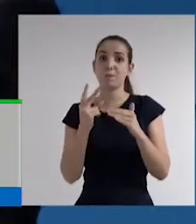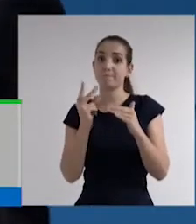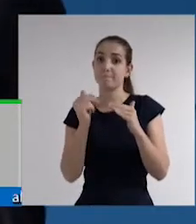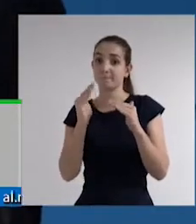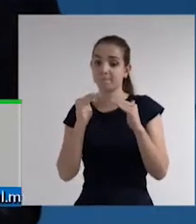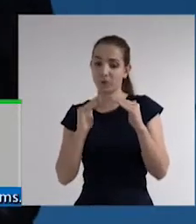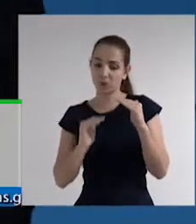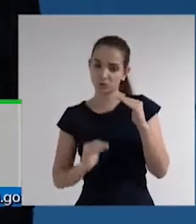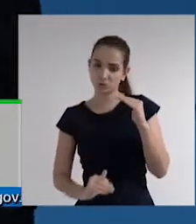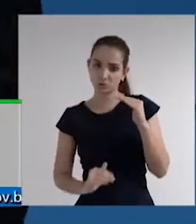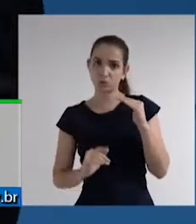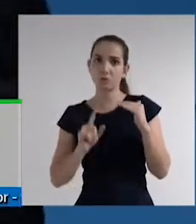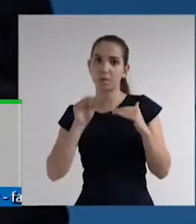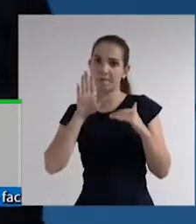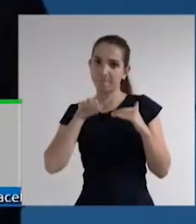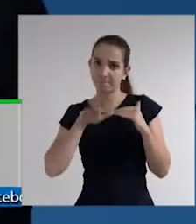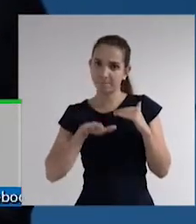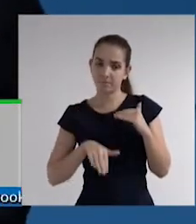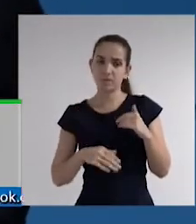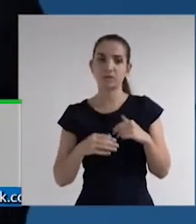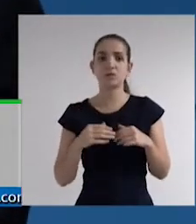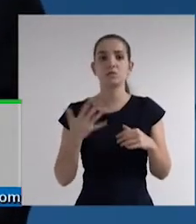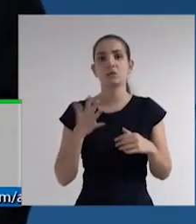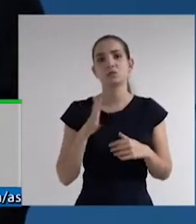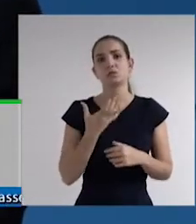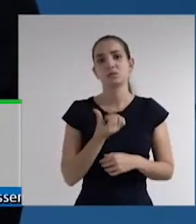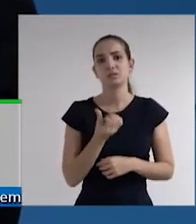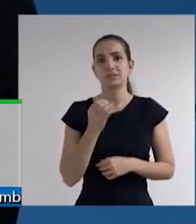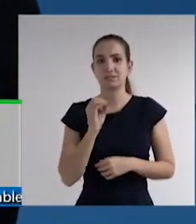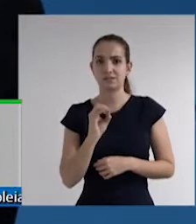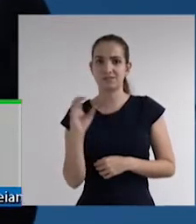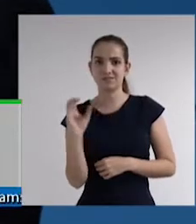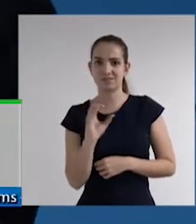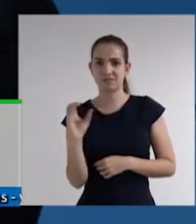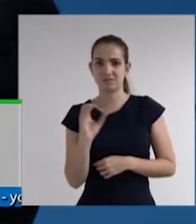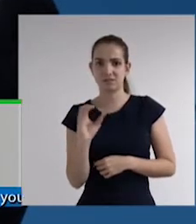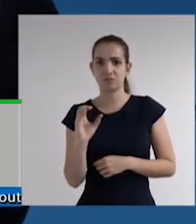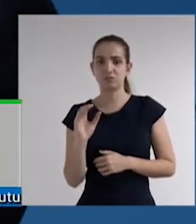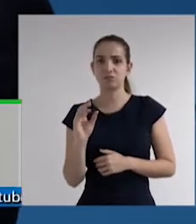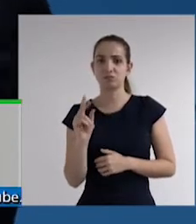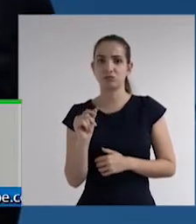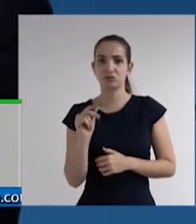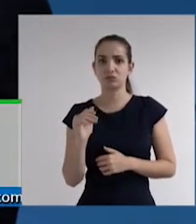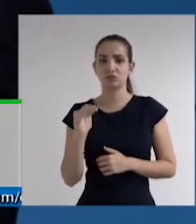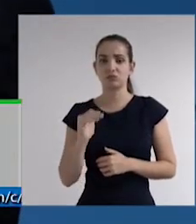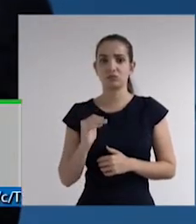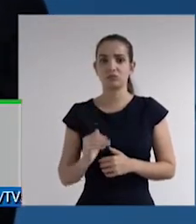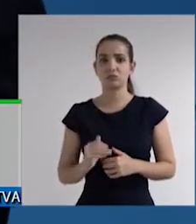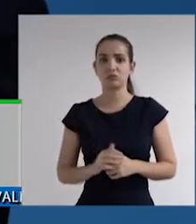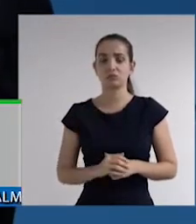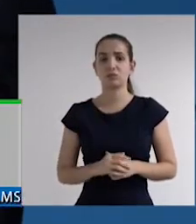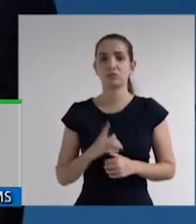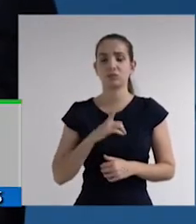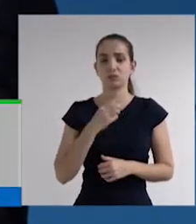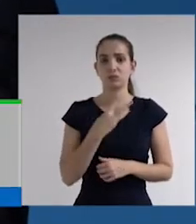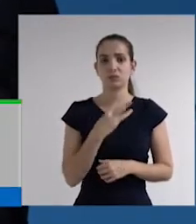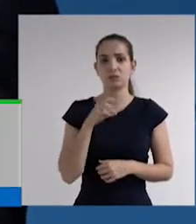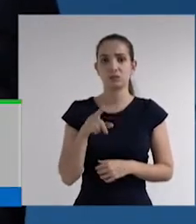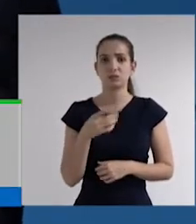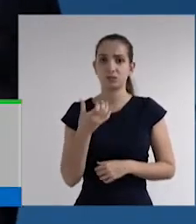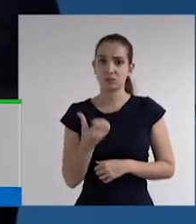fecharia praticamente em 60 centavos, que voltaria para 3,60,